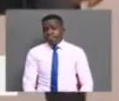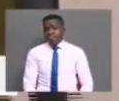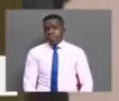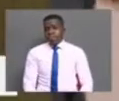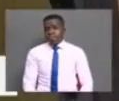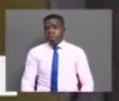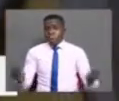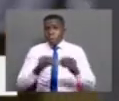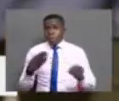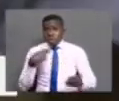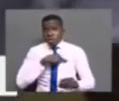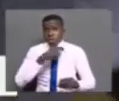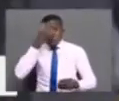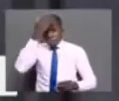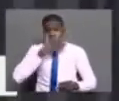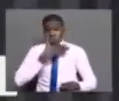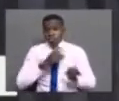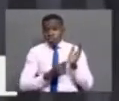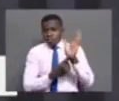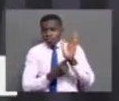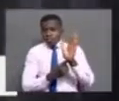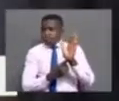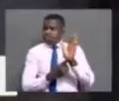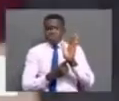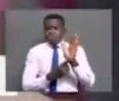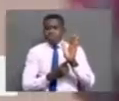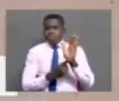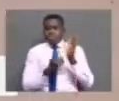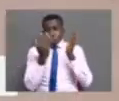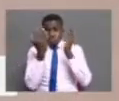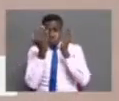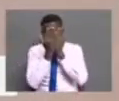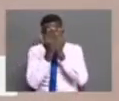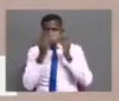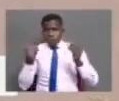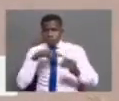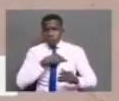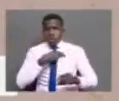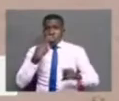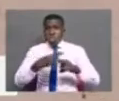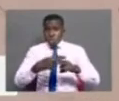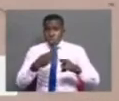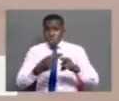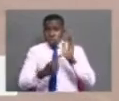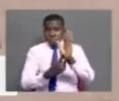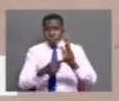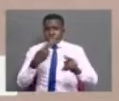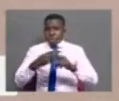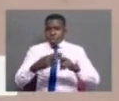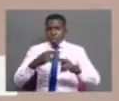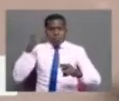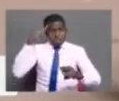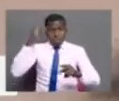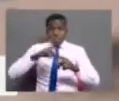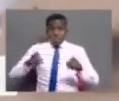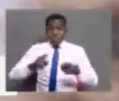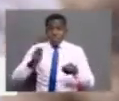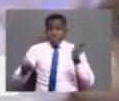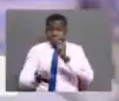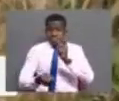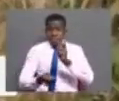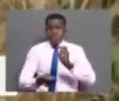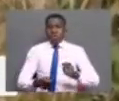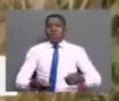e para preservar a identidade decidimos alterar os nomes dos protagonistas da reportagem